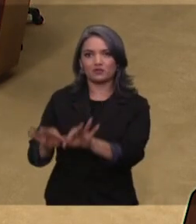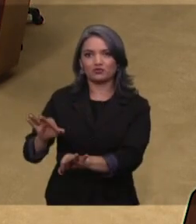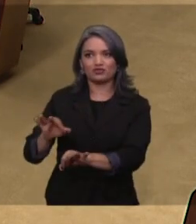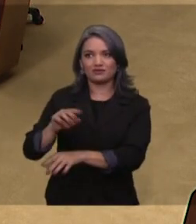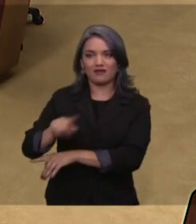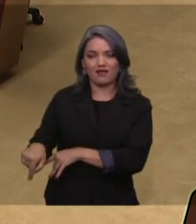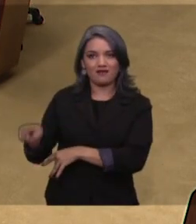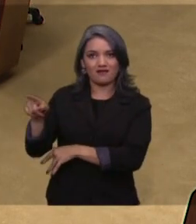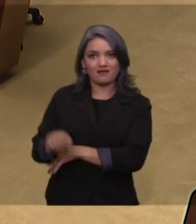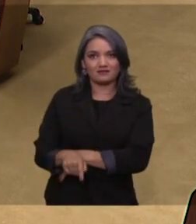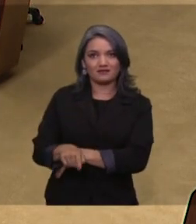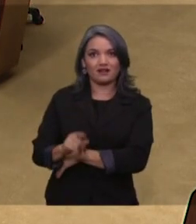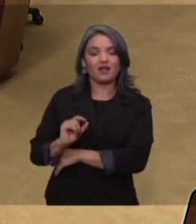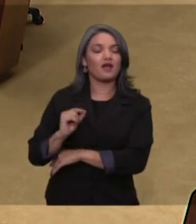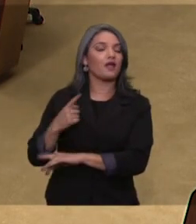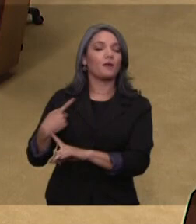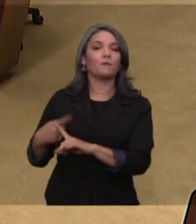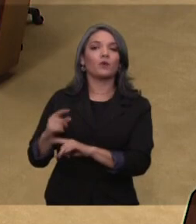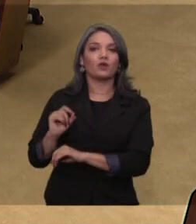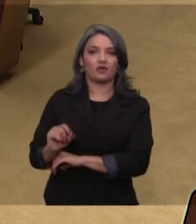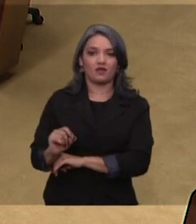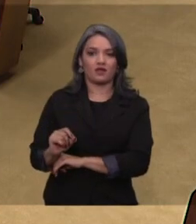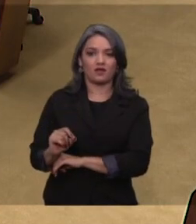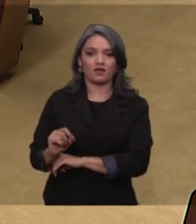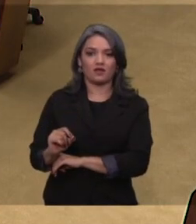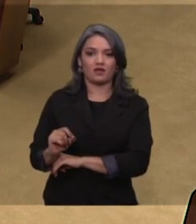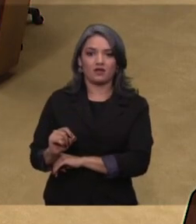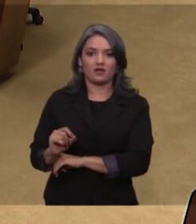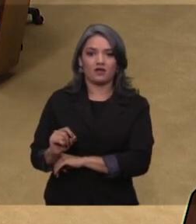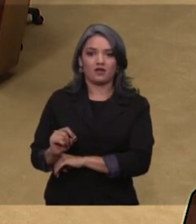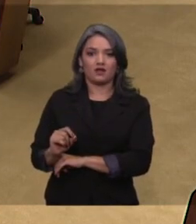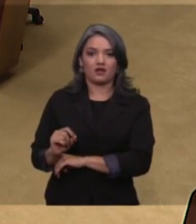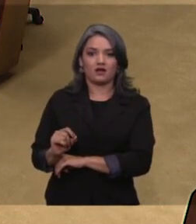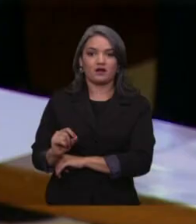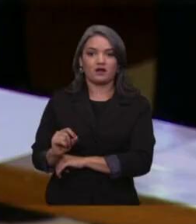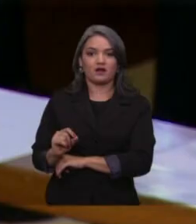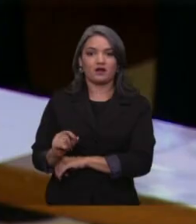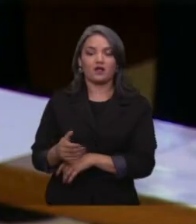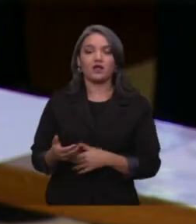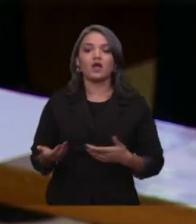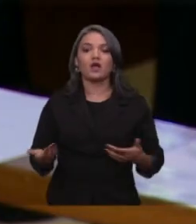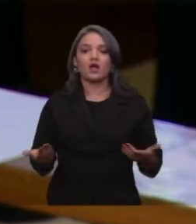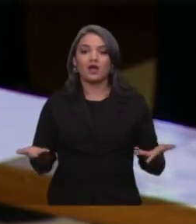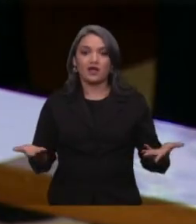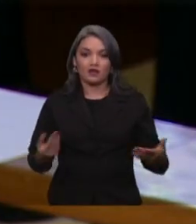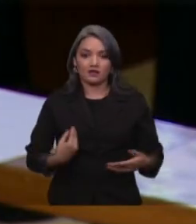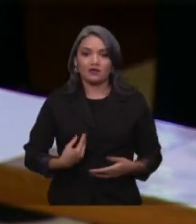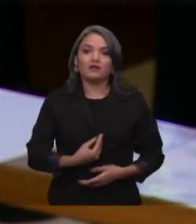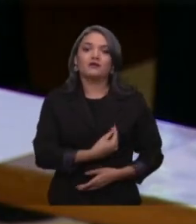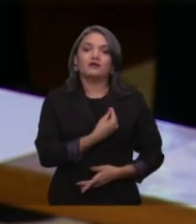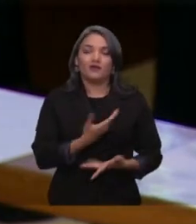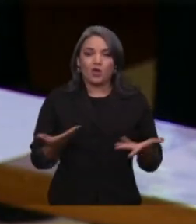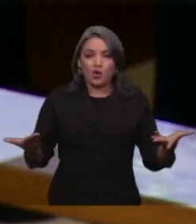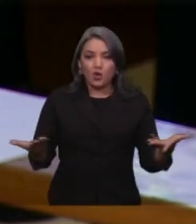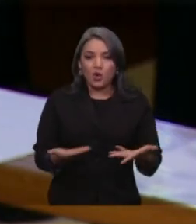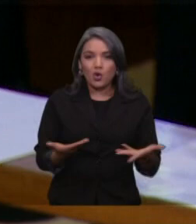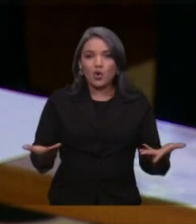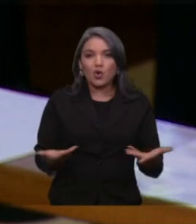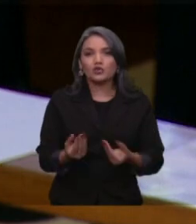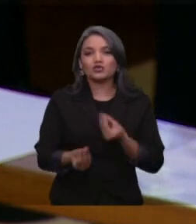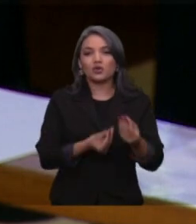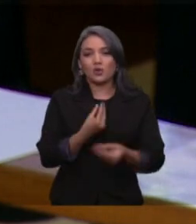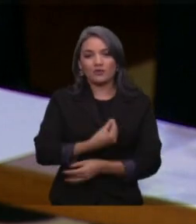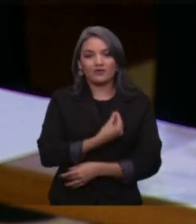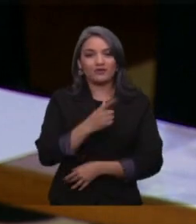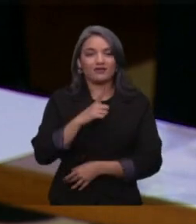deu no fato de que, no momento em que nós vivemos, do pós-positivismo da Constituição, não